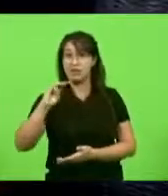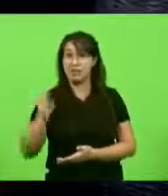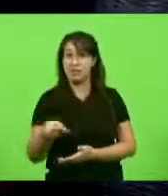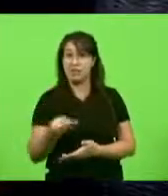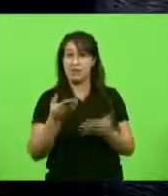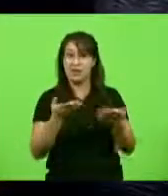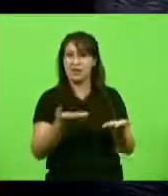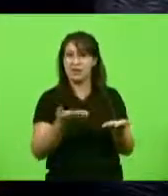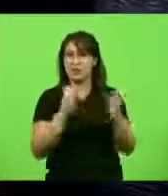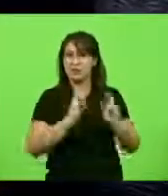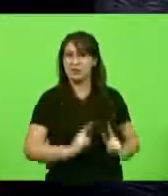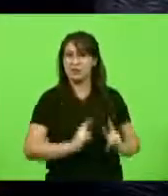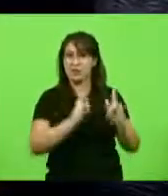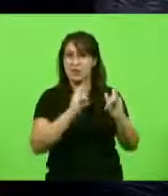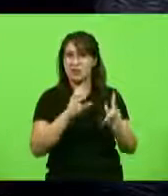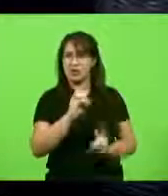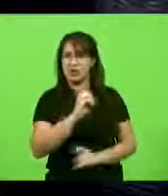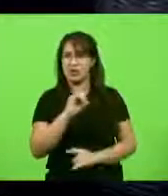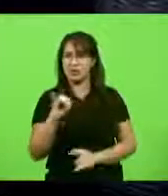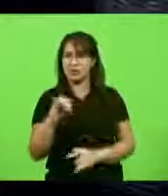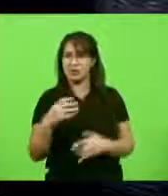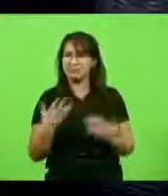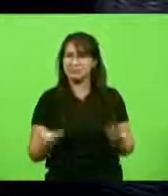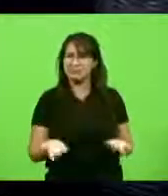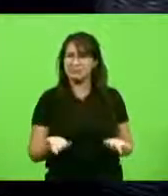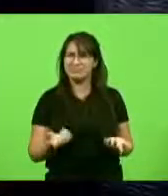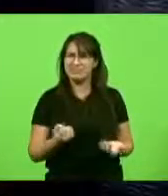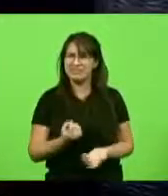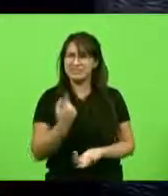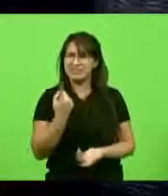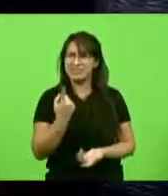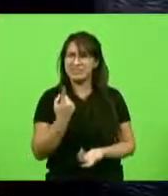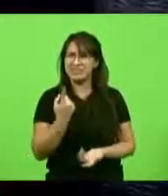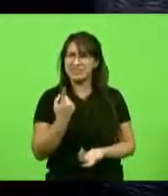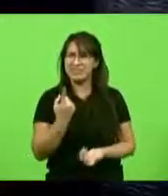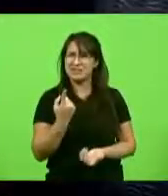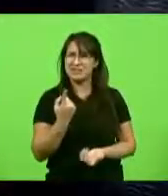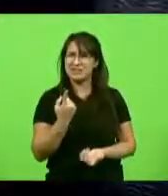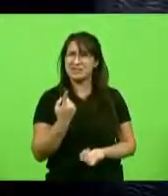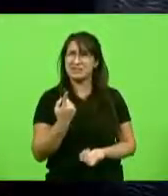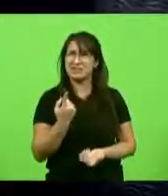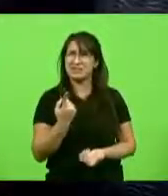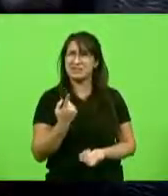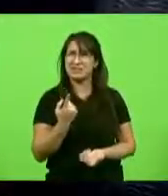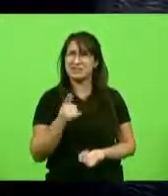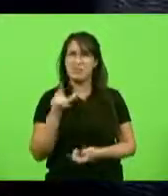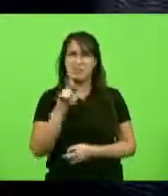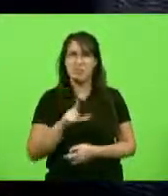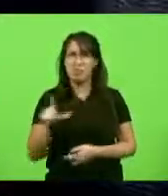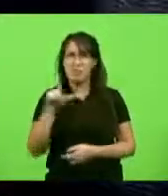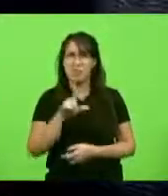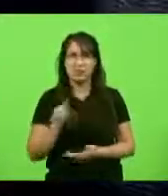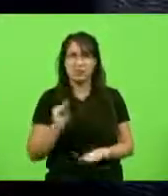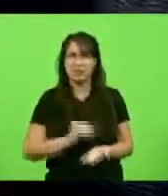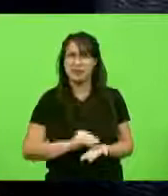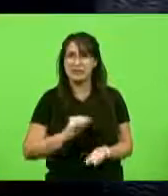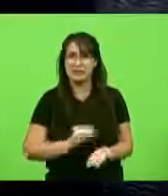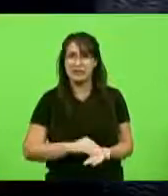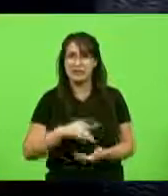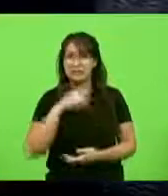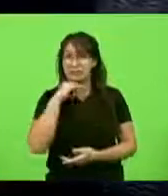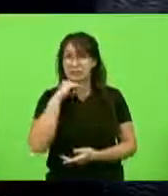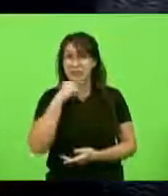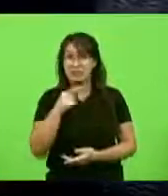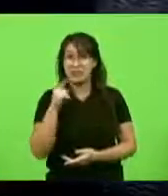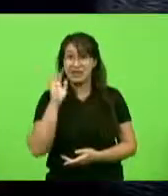Pô, essa conta não é a conta matemática. A lógica não me permite entender isso. Não